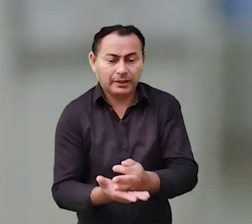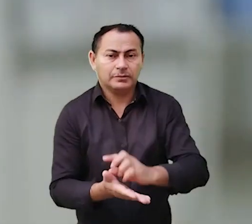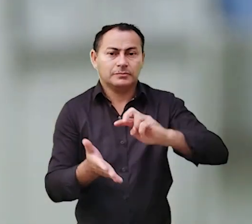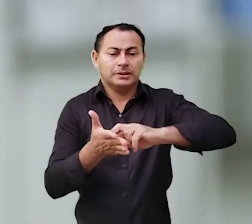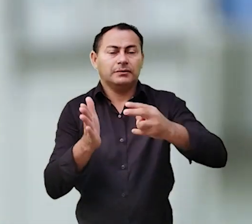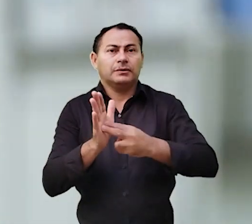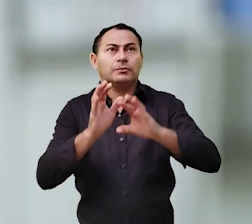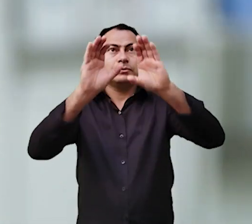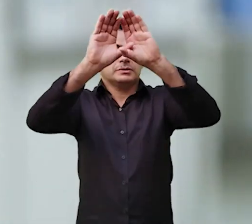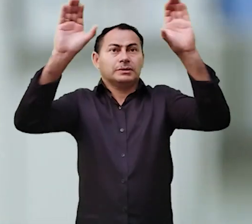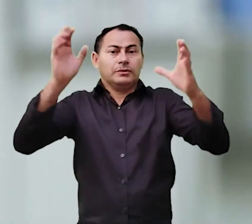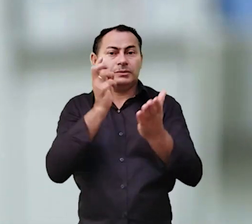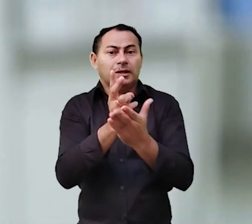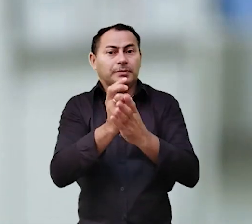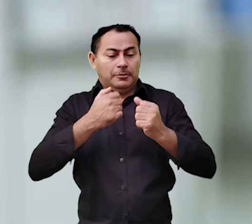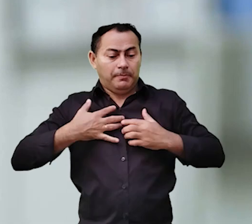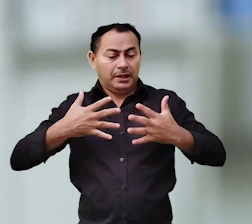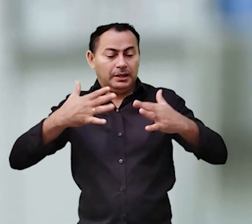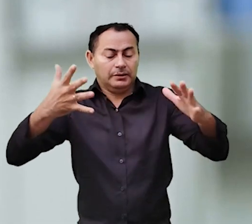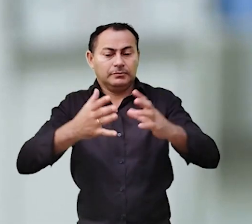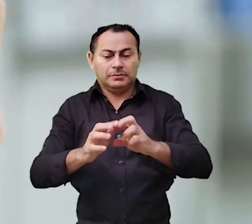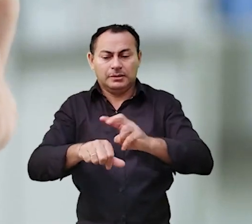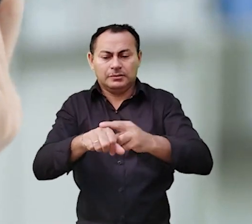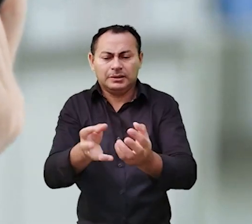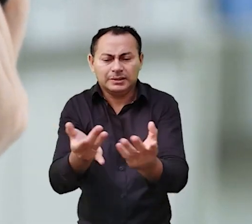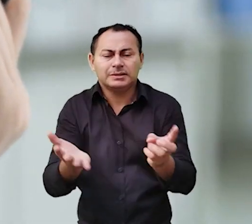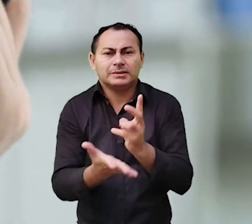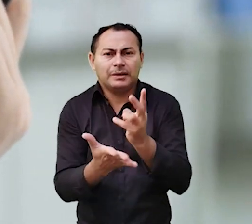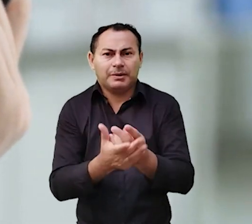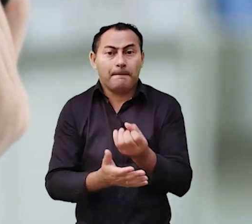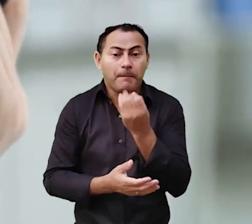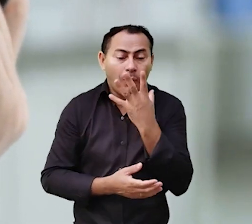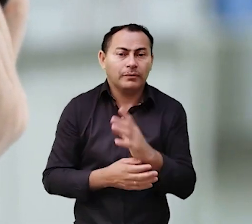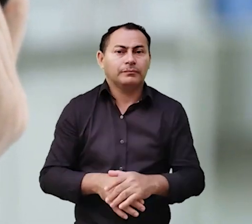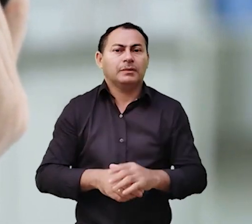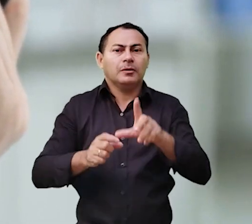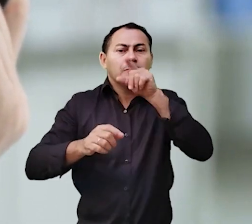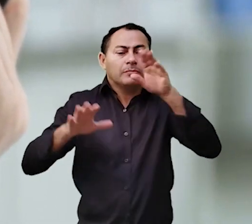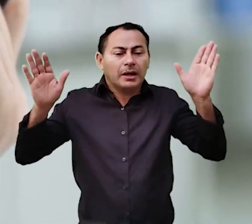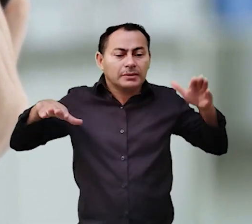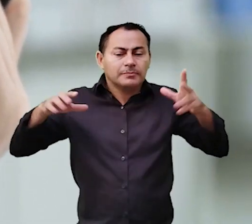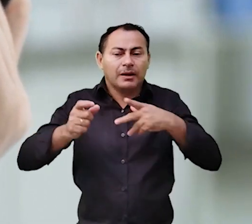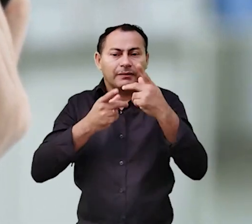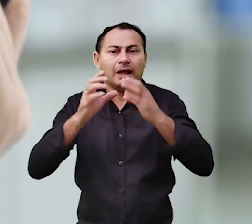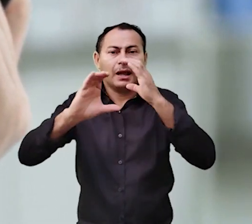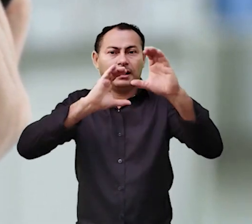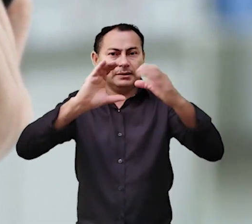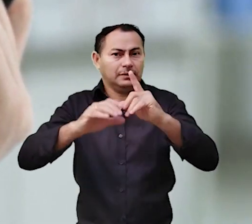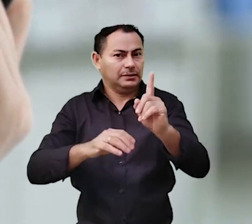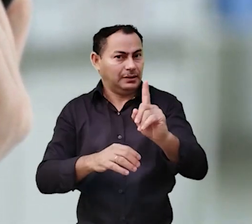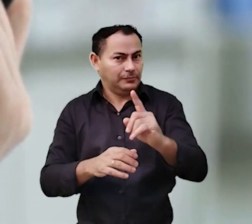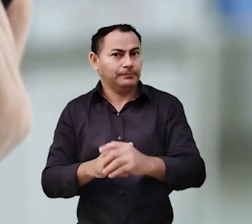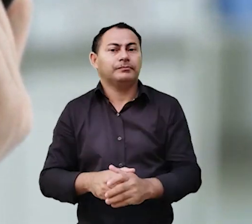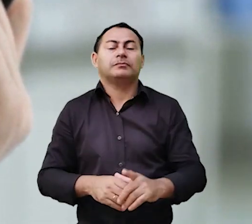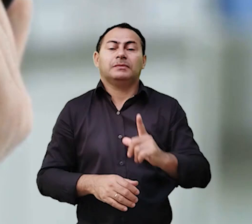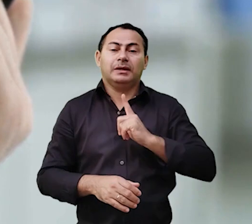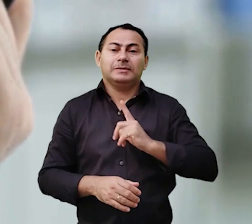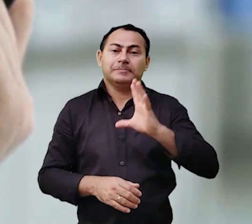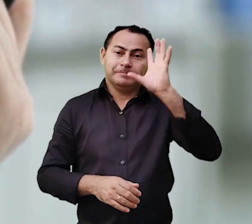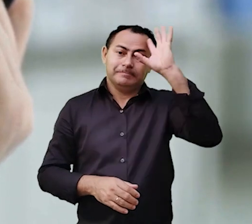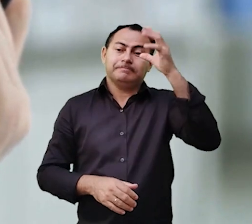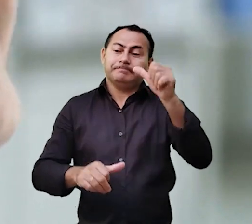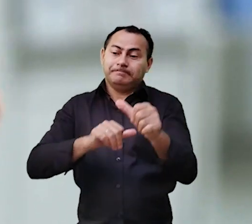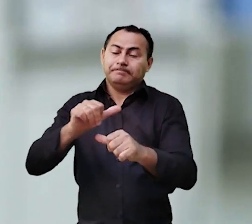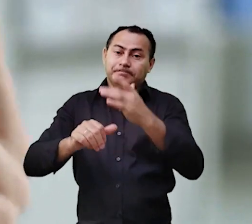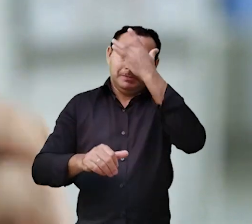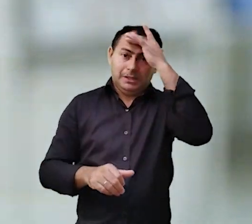quer dizer que o céu vai estar sempre brilhando, nem que a grama será sempre verde, nem que os pássaros estarão sempre cantando. A decisão para